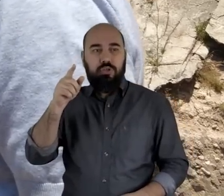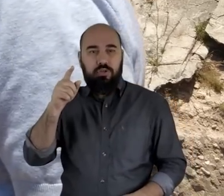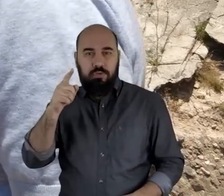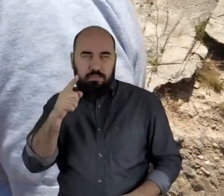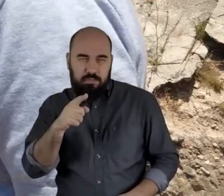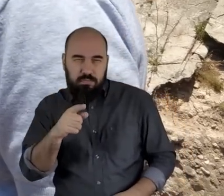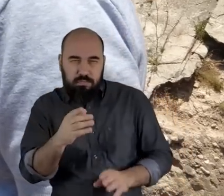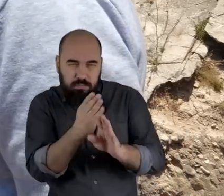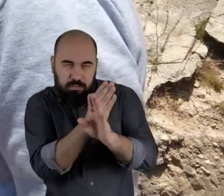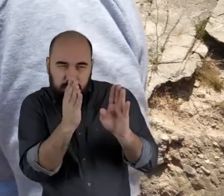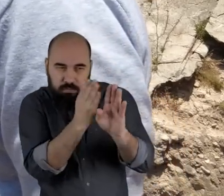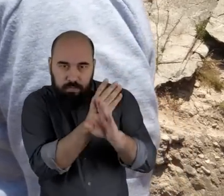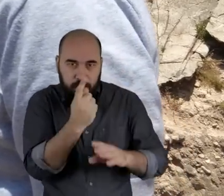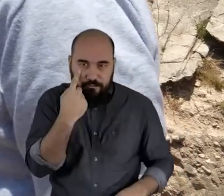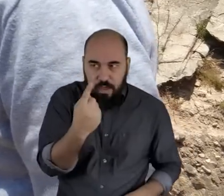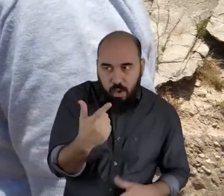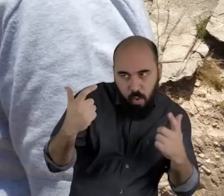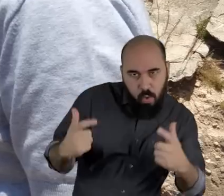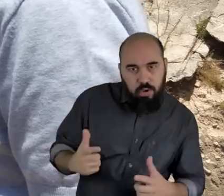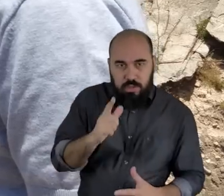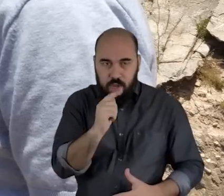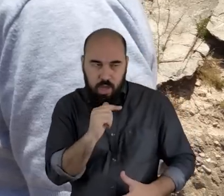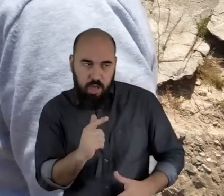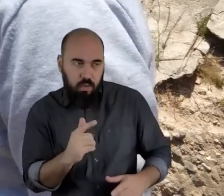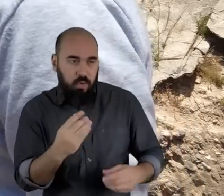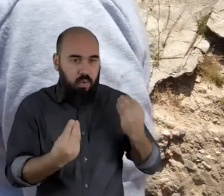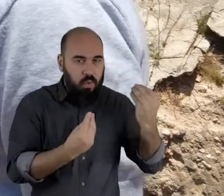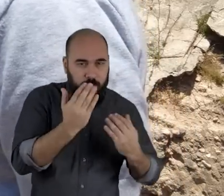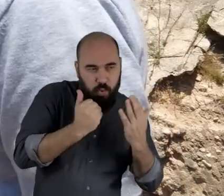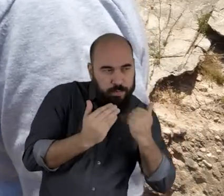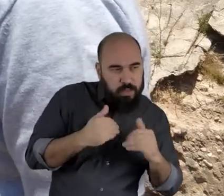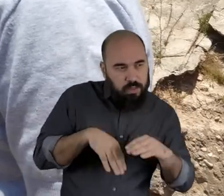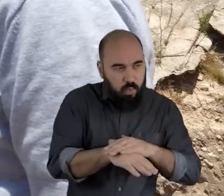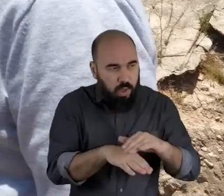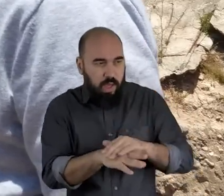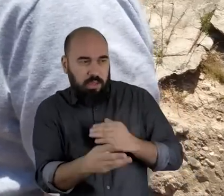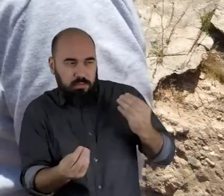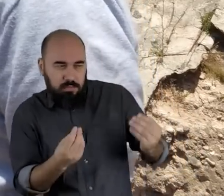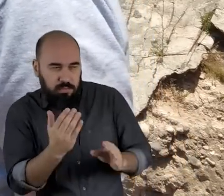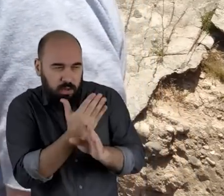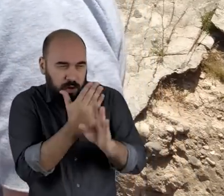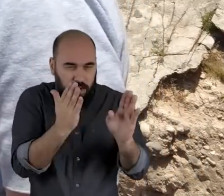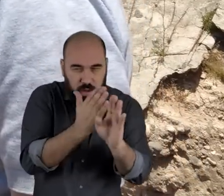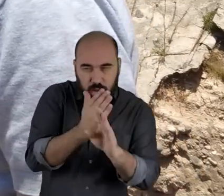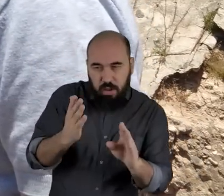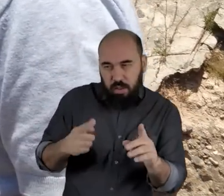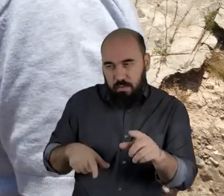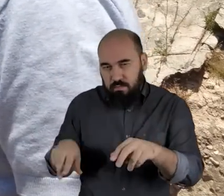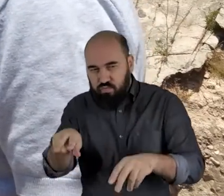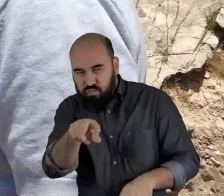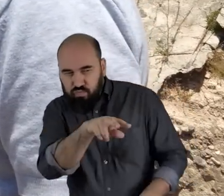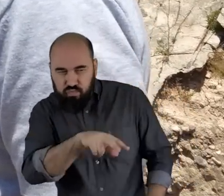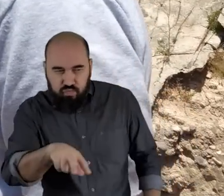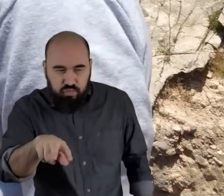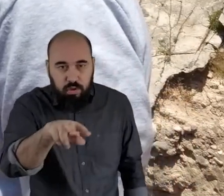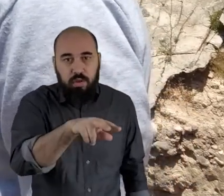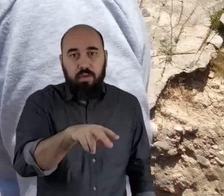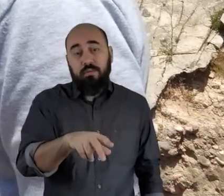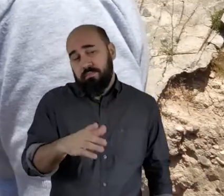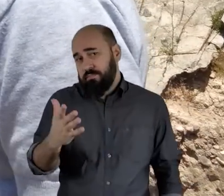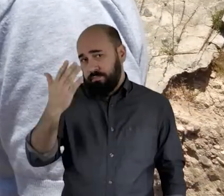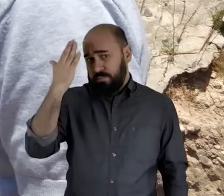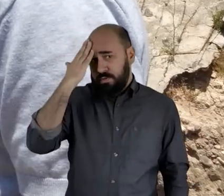espiões que entravam na cidade, tentavam ver o mapeamento do sistema de água, onde ficava, etc, etc. Então isso aqui é uma estrutura